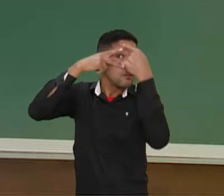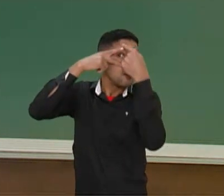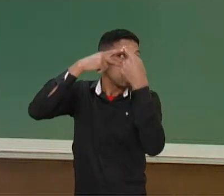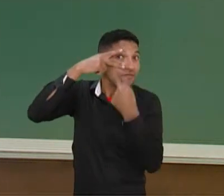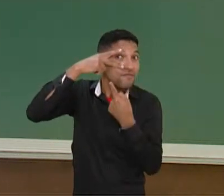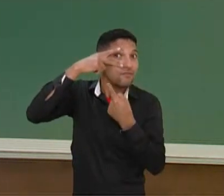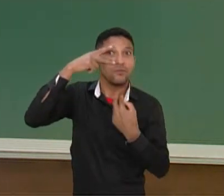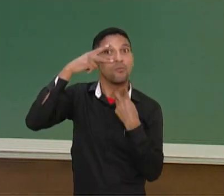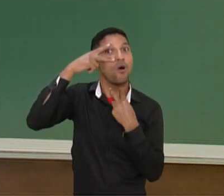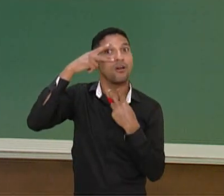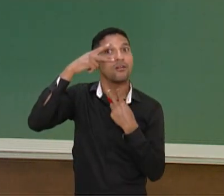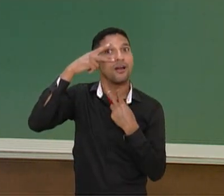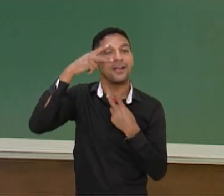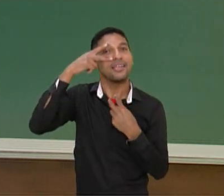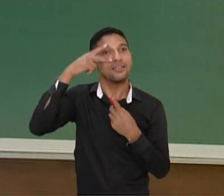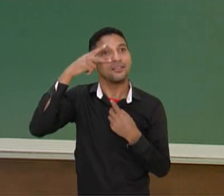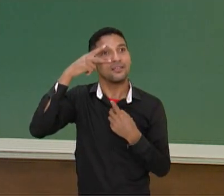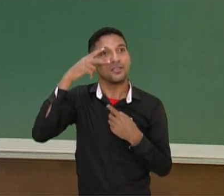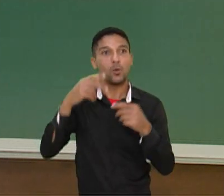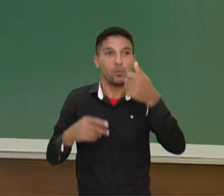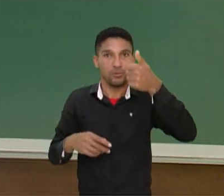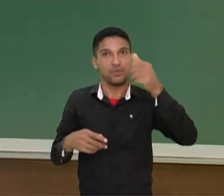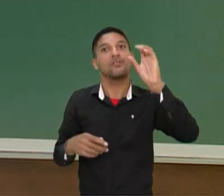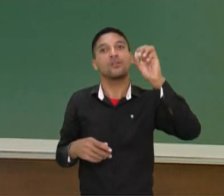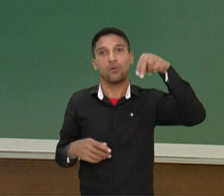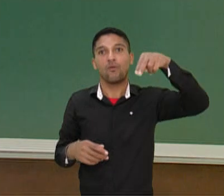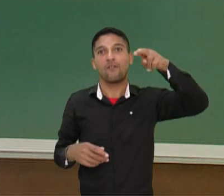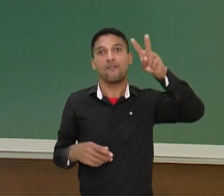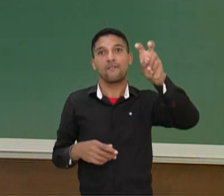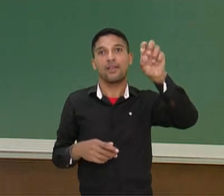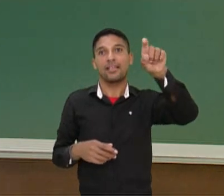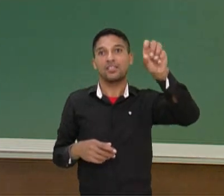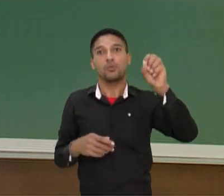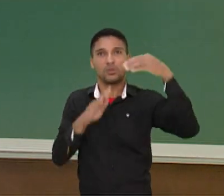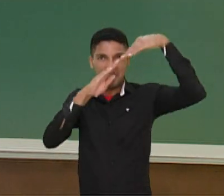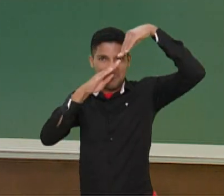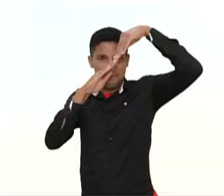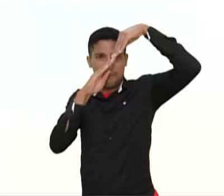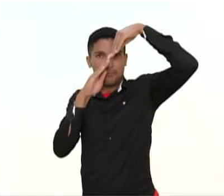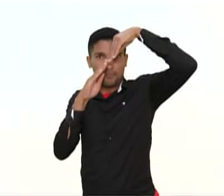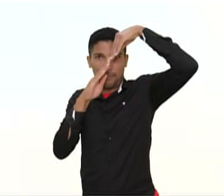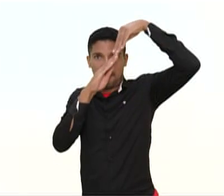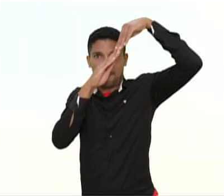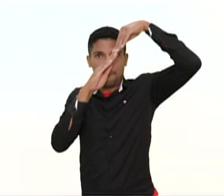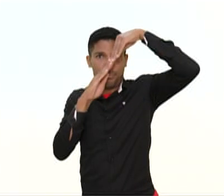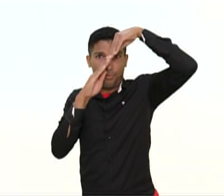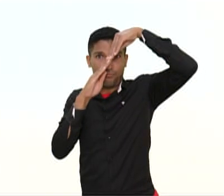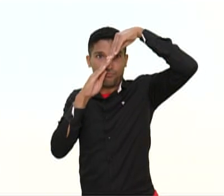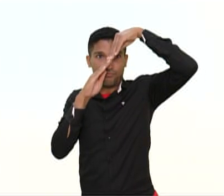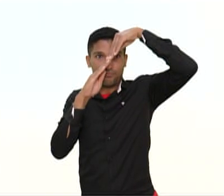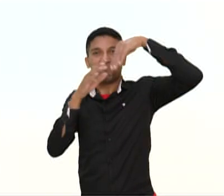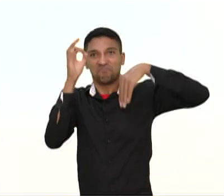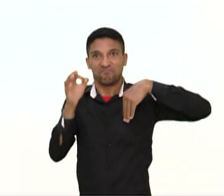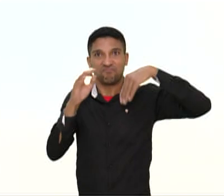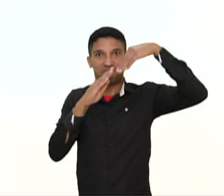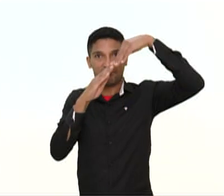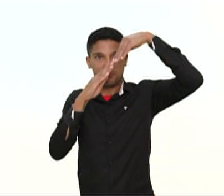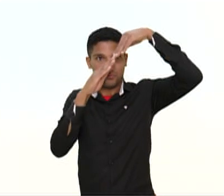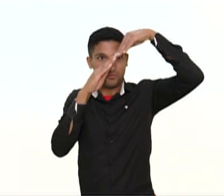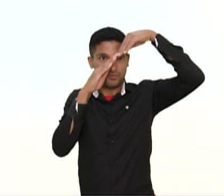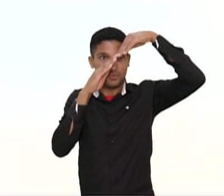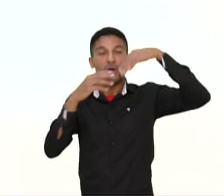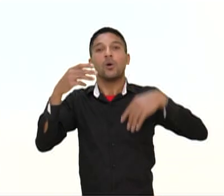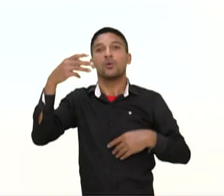quais são convexos? O primeiro é convexo, o terceiro é convexo e o quarto lá,